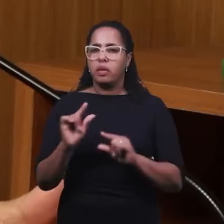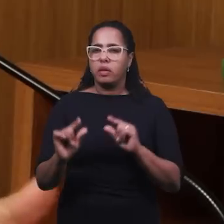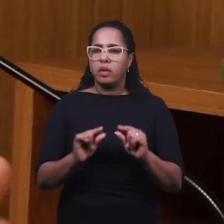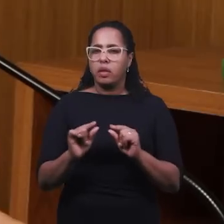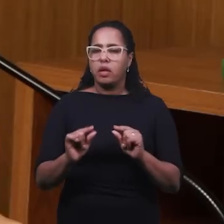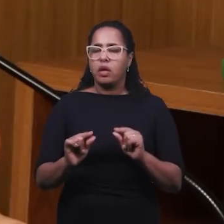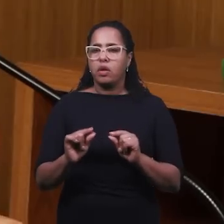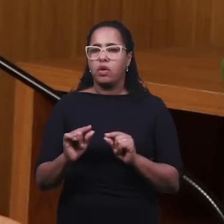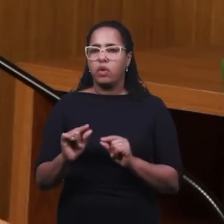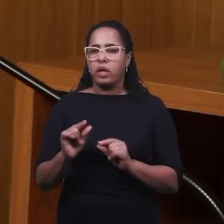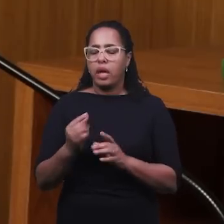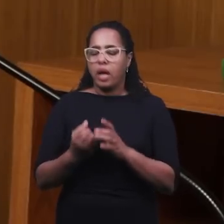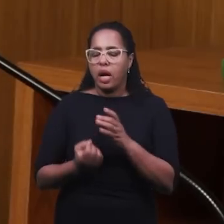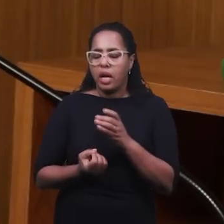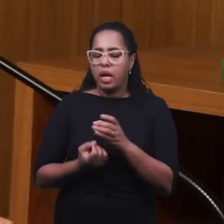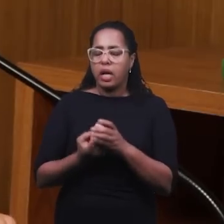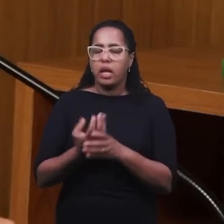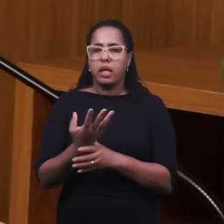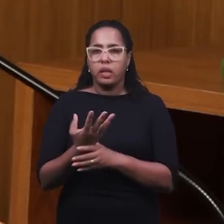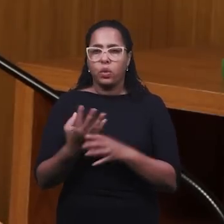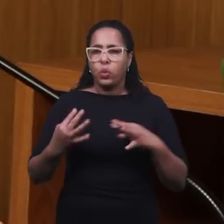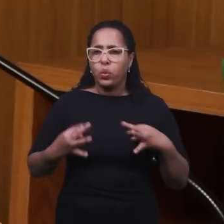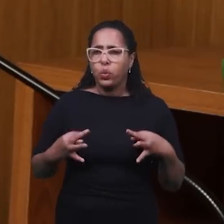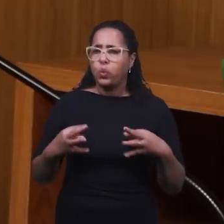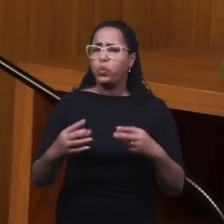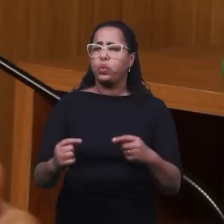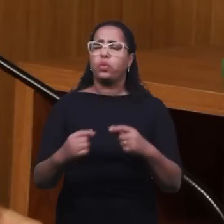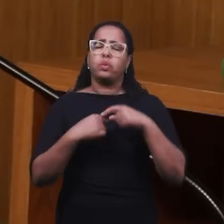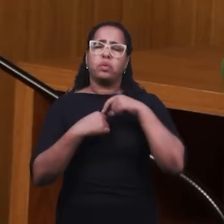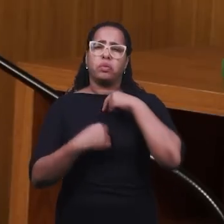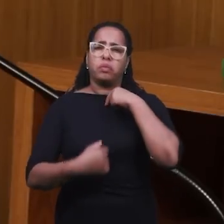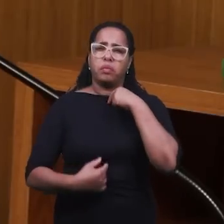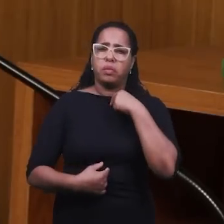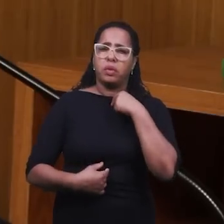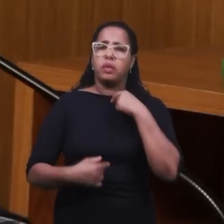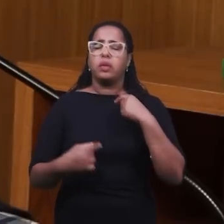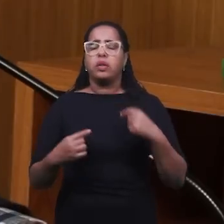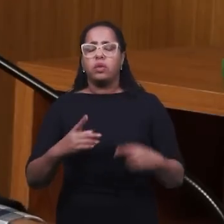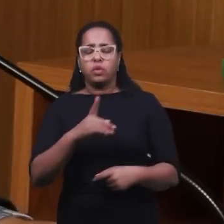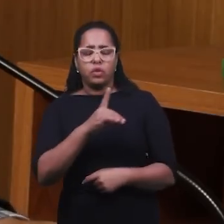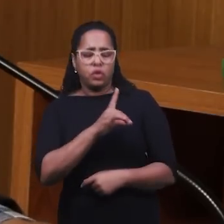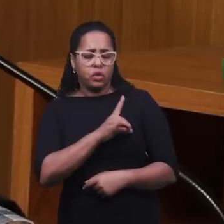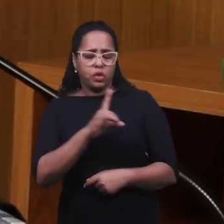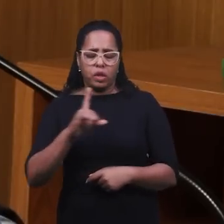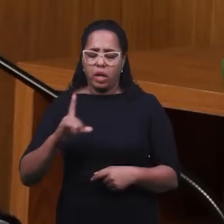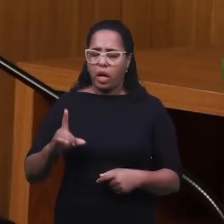é claro que em outra oportunidade a gente pode falar sobre os ministérios e